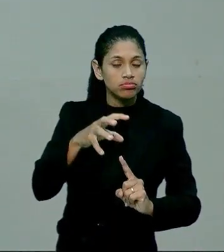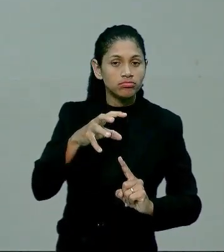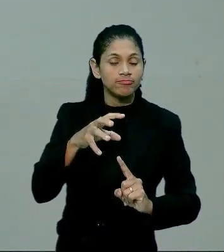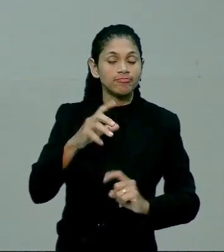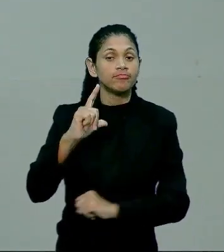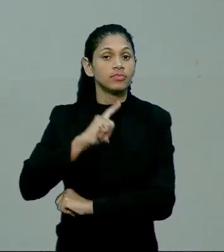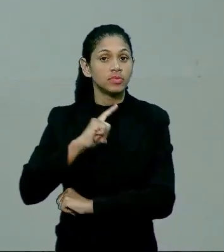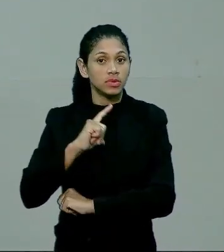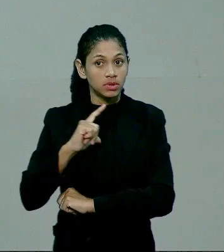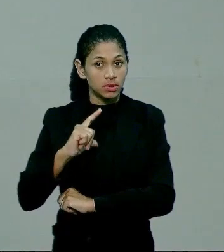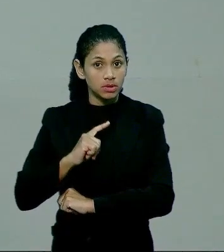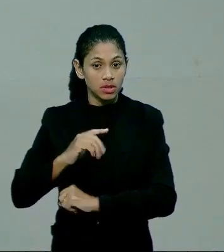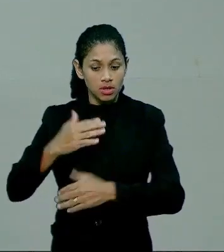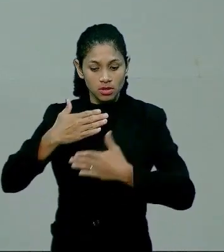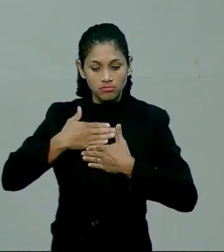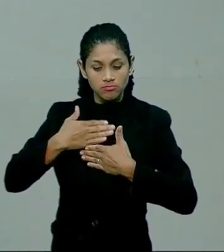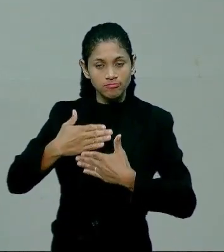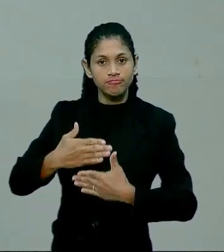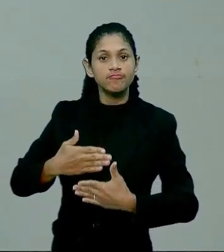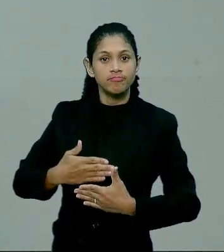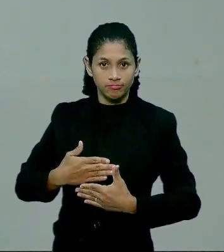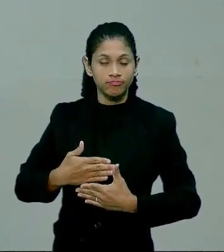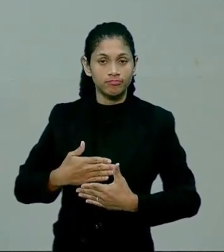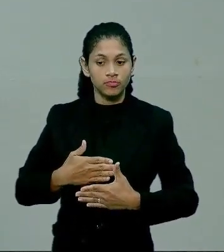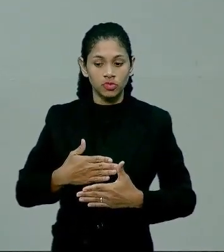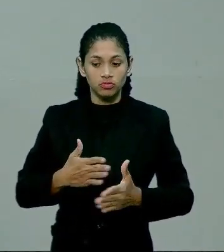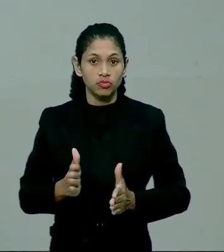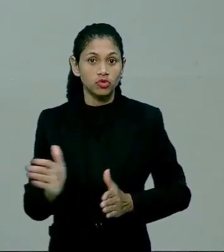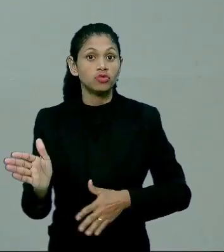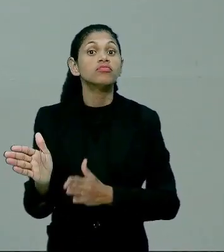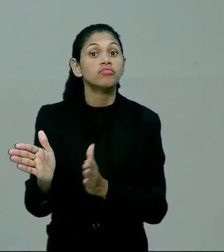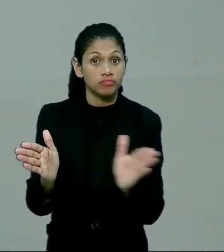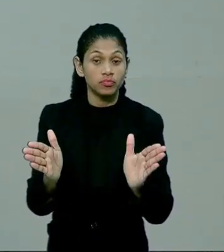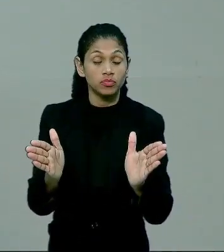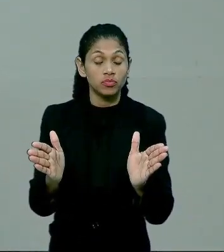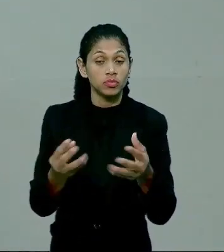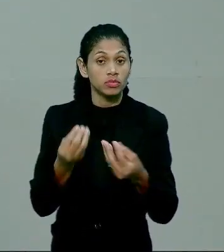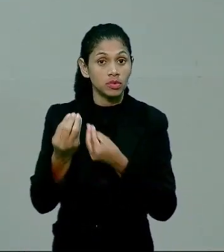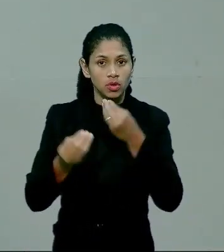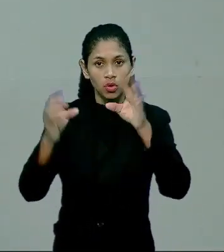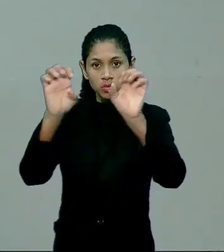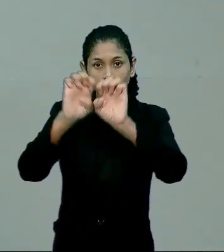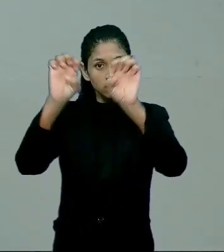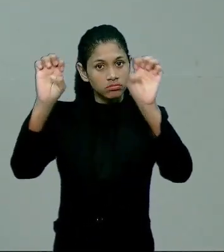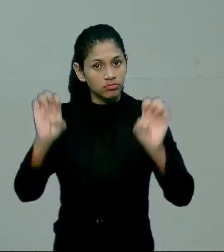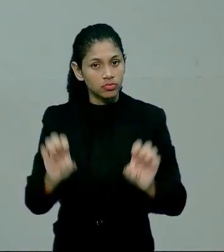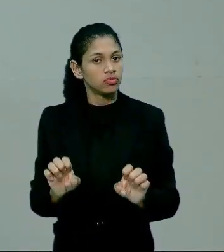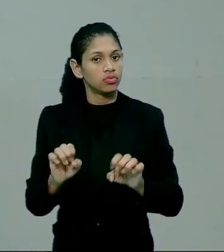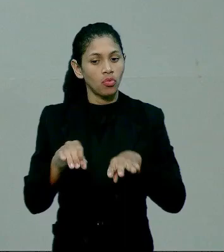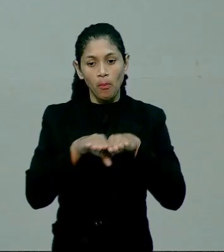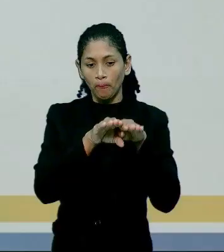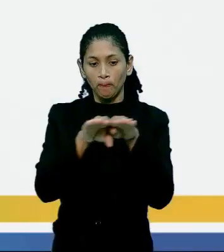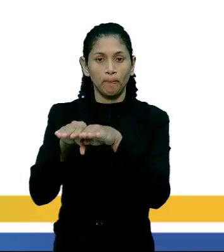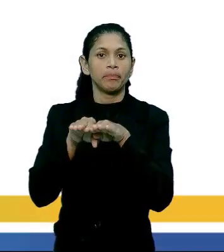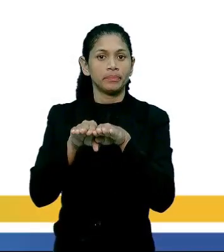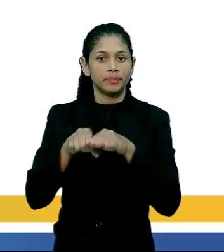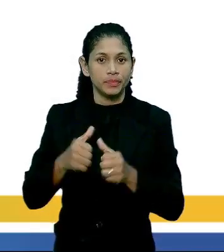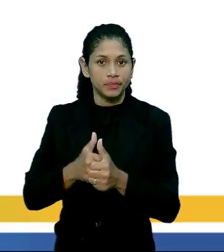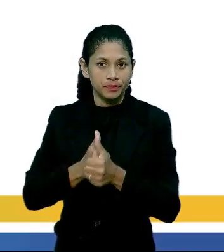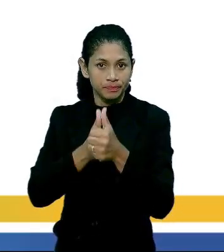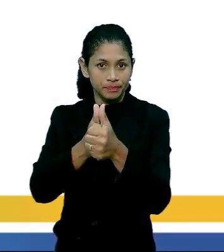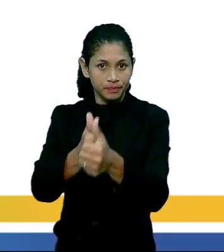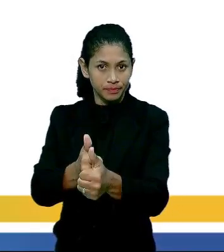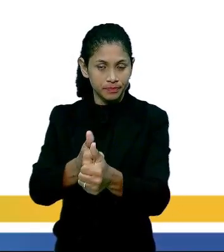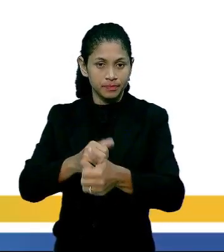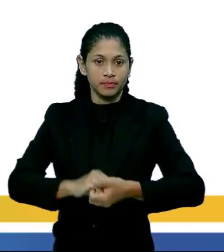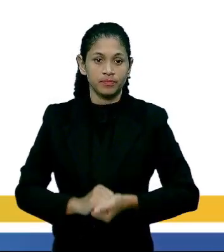o biotipo como um direcionamento. Direcionamento de quê? Como estrutura, como forma e segmento que a gente pode adotar e seguir. Além